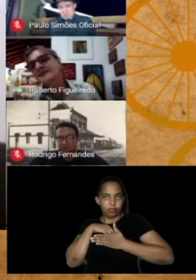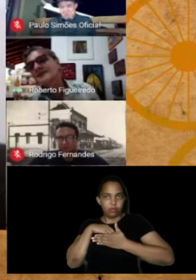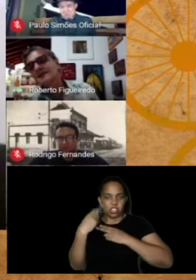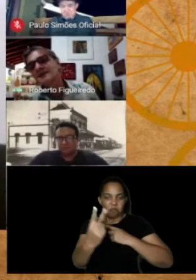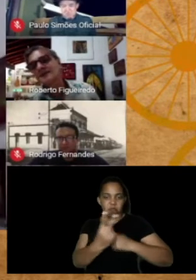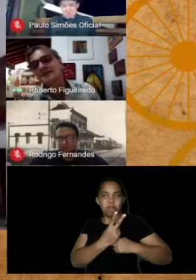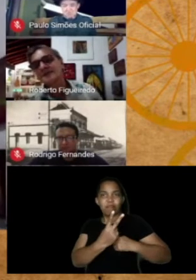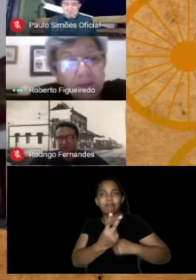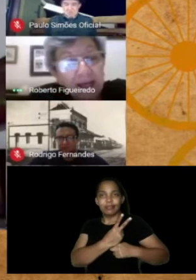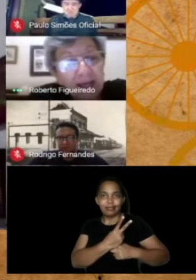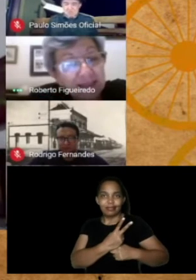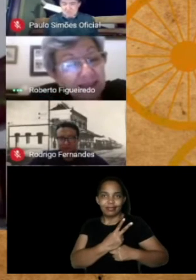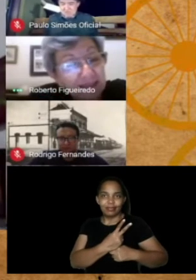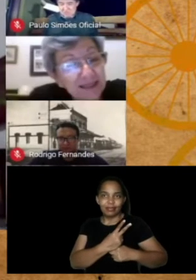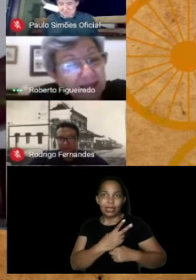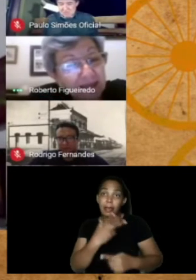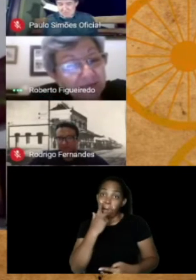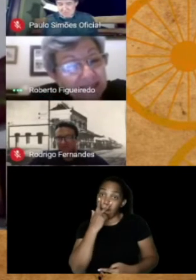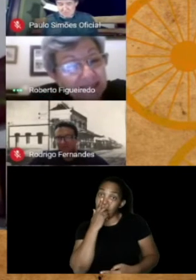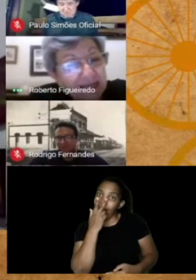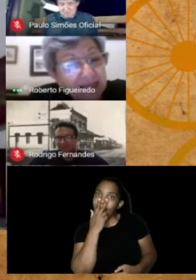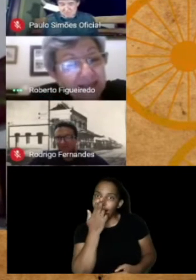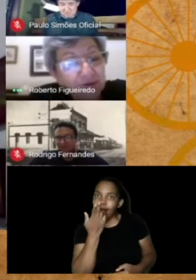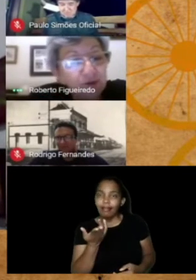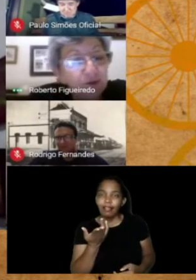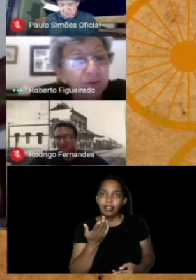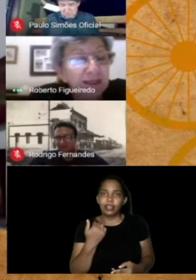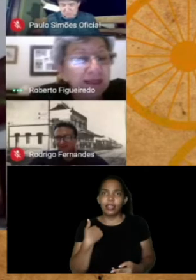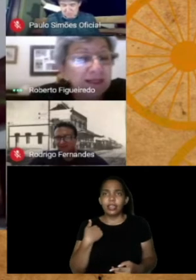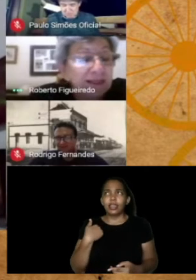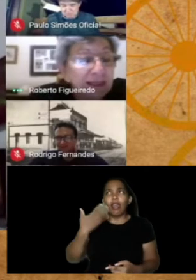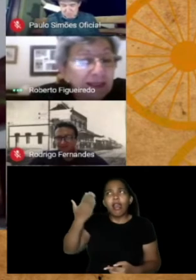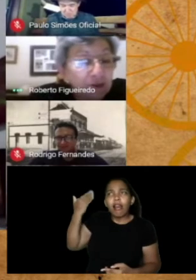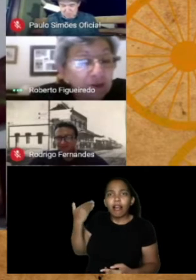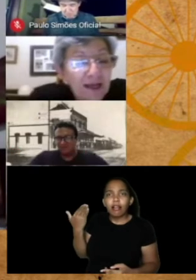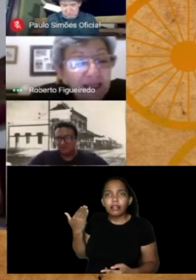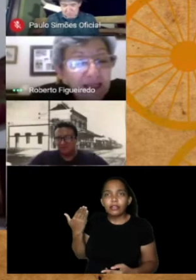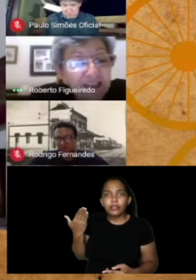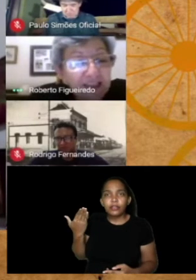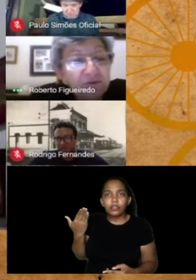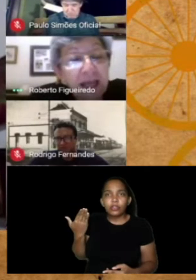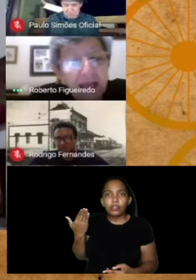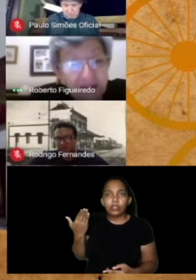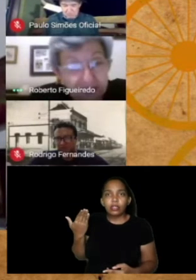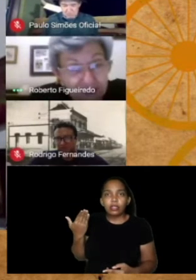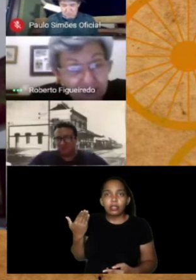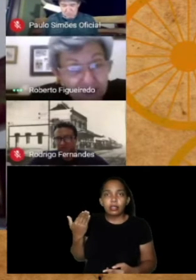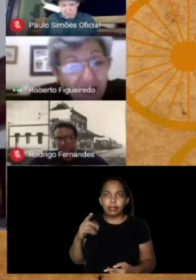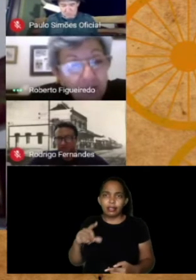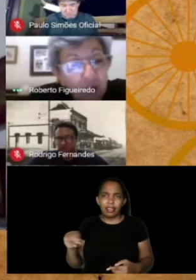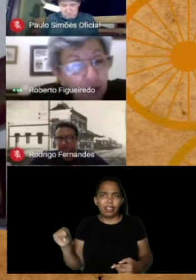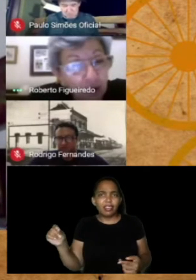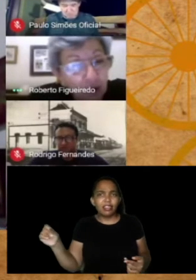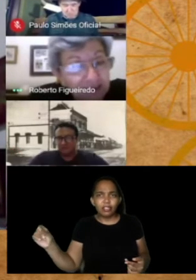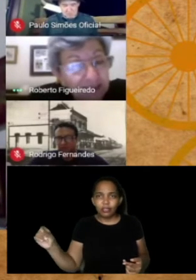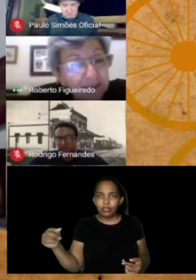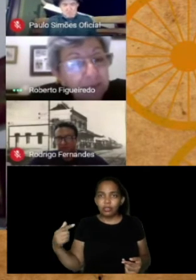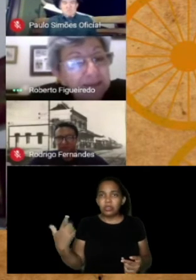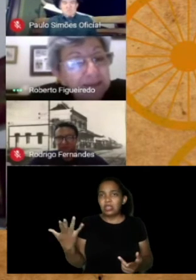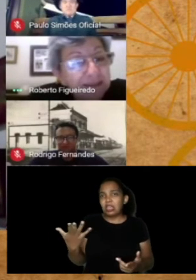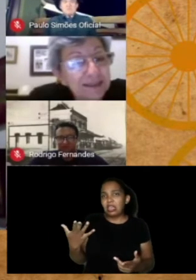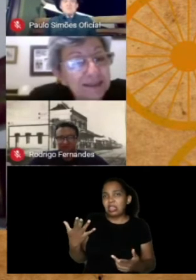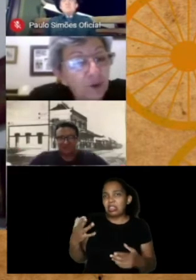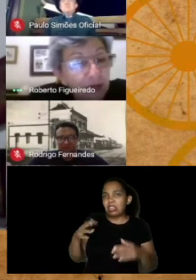protegia. E parece que ele havia saído de uma resfrega amorosa